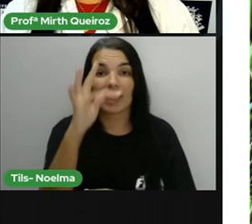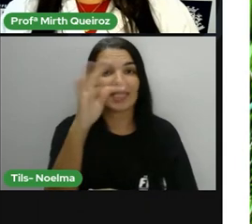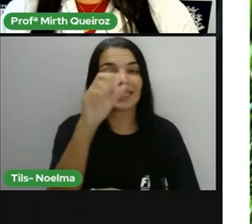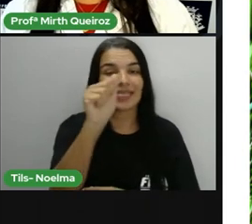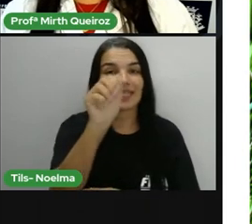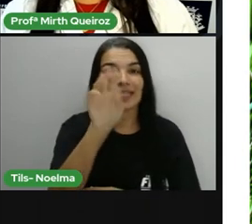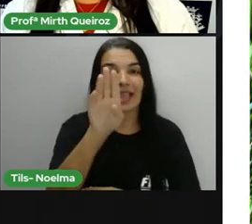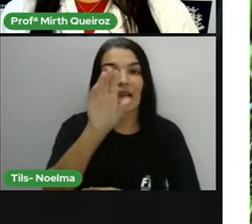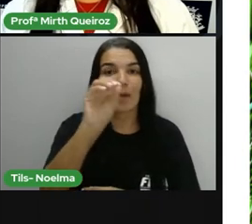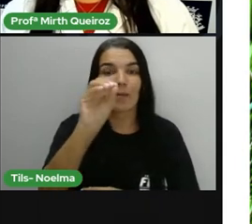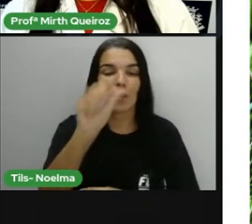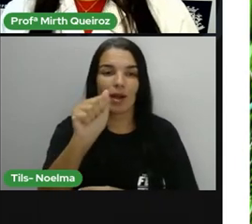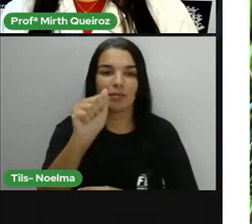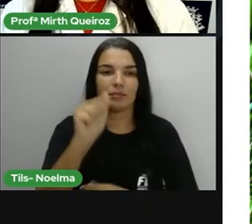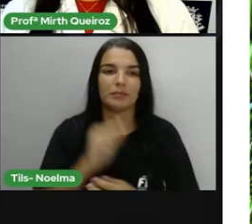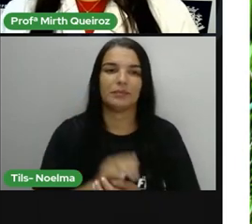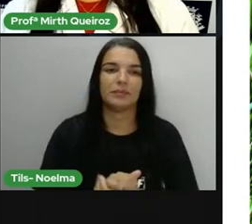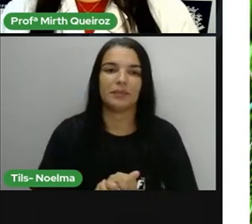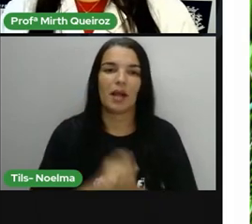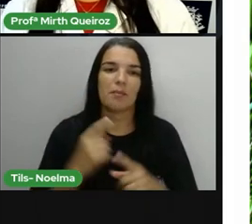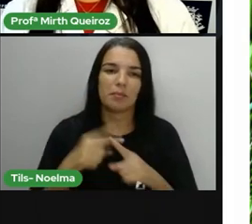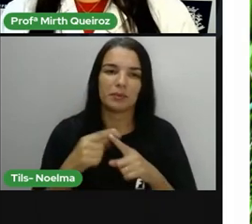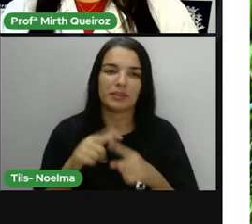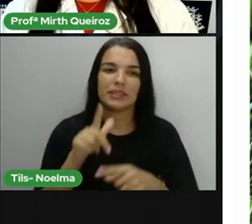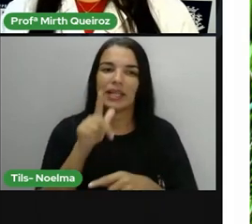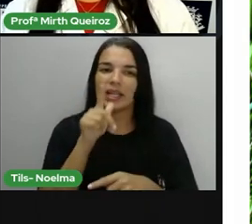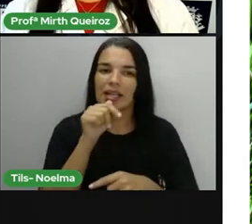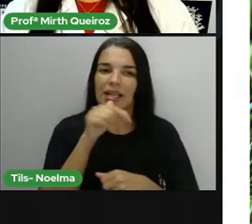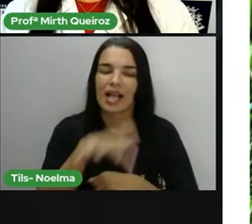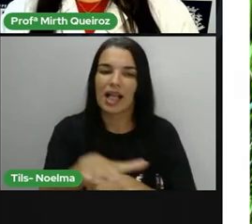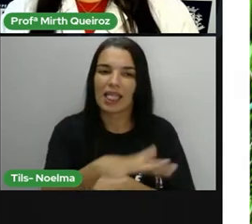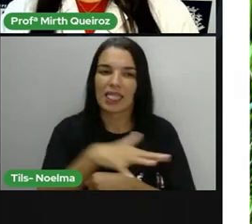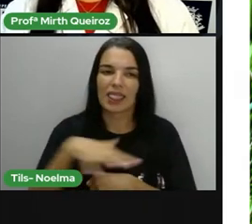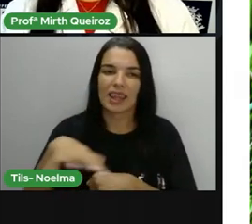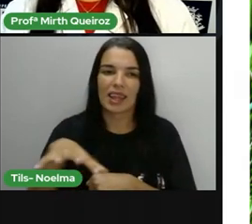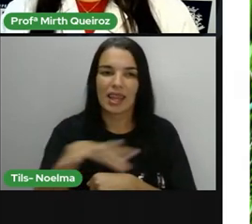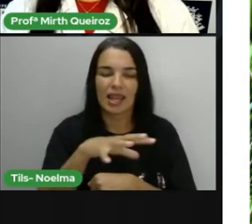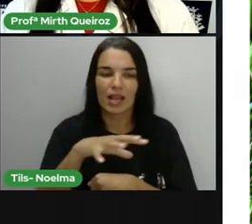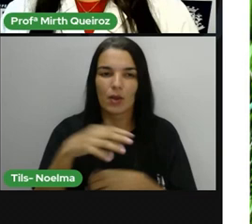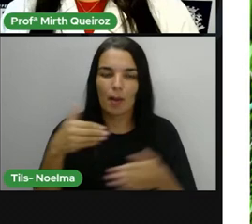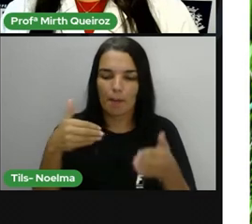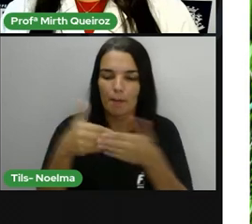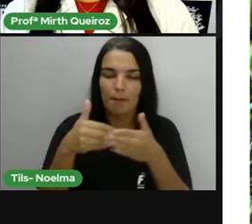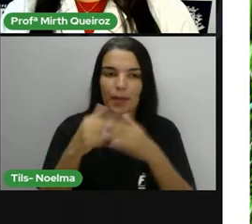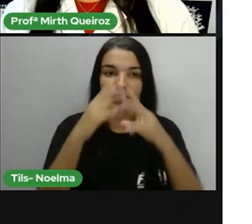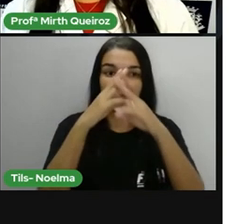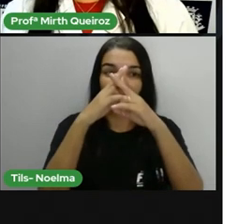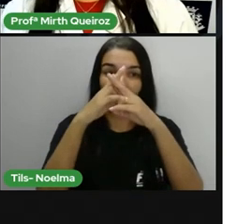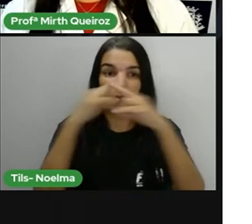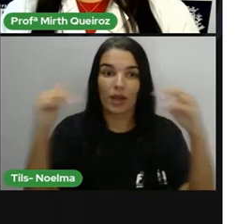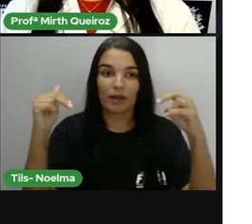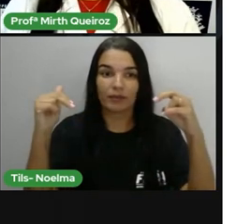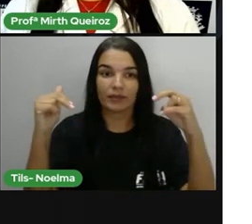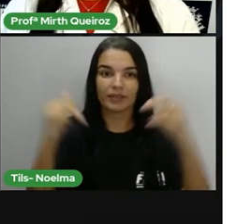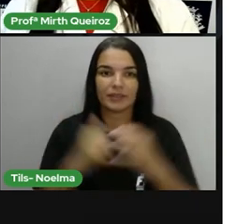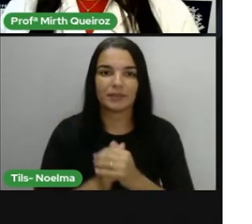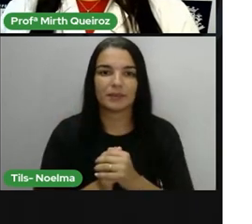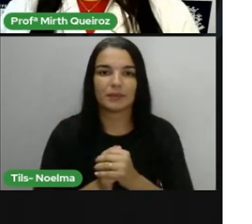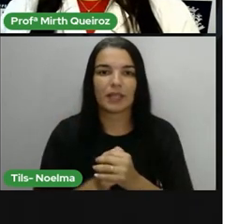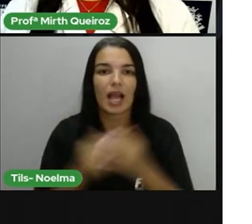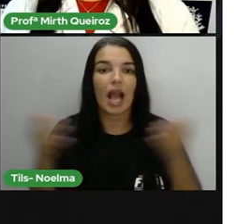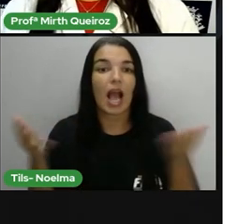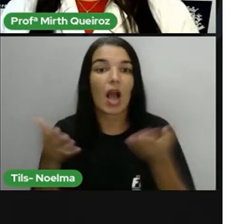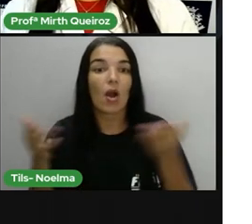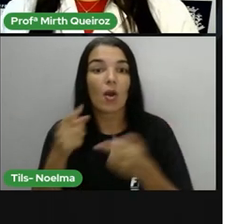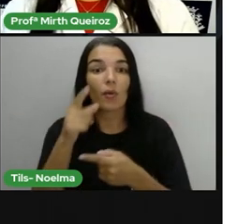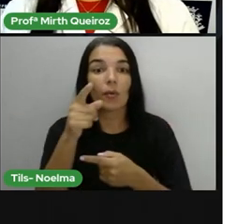isso que ela recebe o nome de Lagoa da Távoa, localizada aí próximo ao UFES. Temos aqui